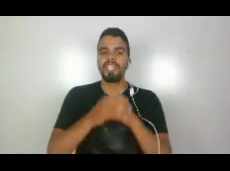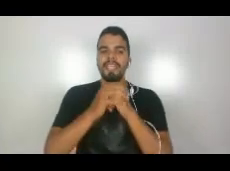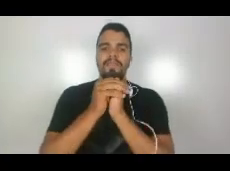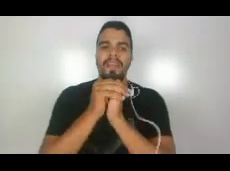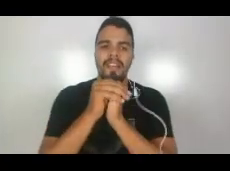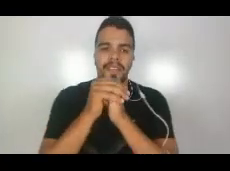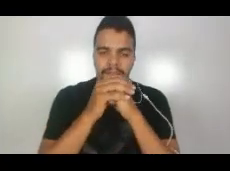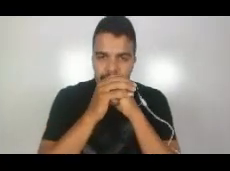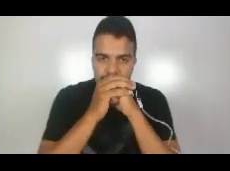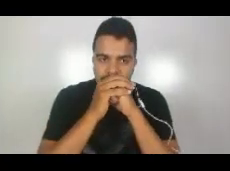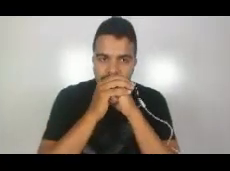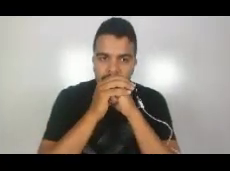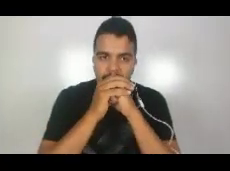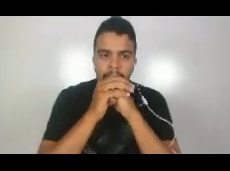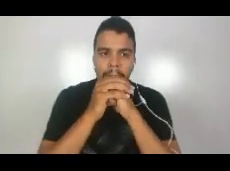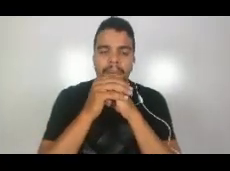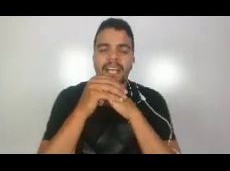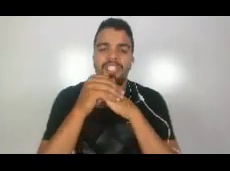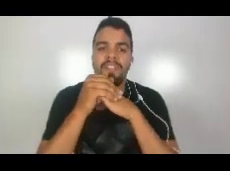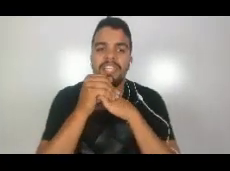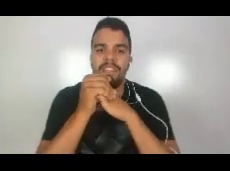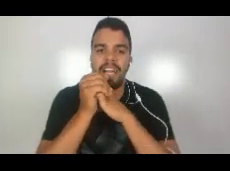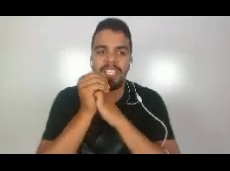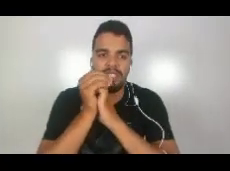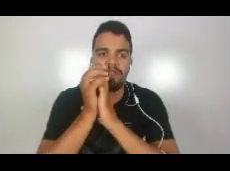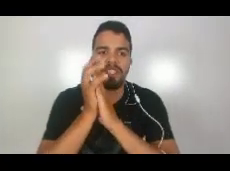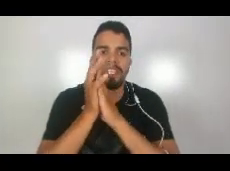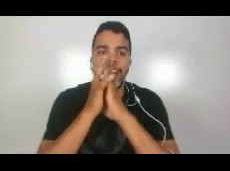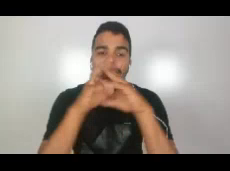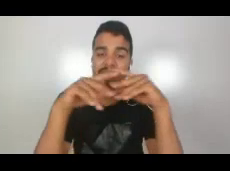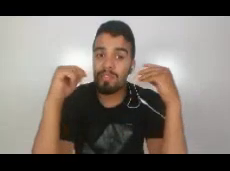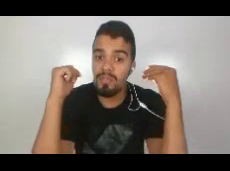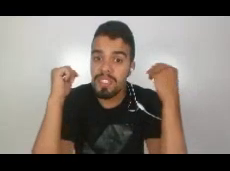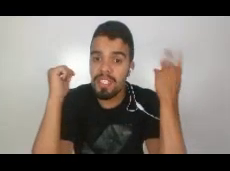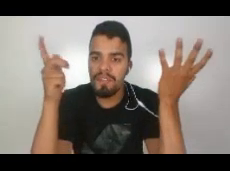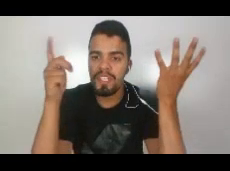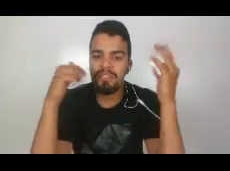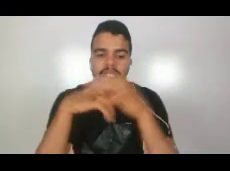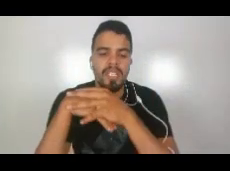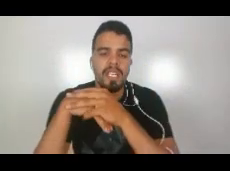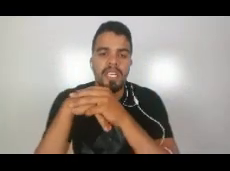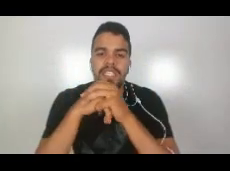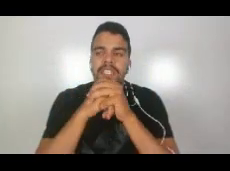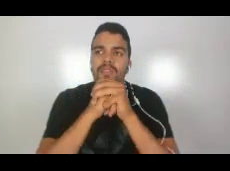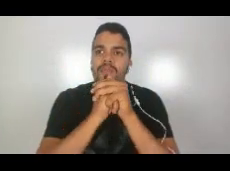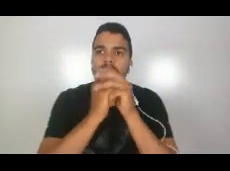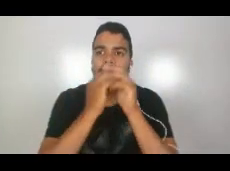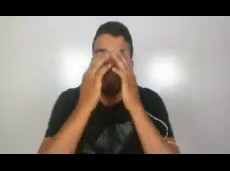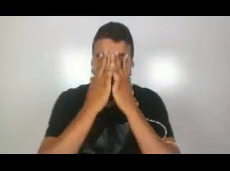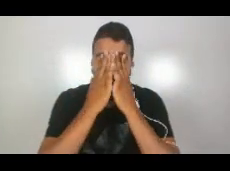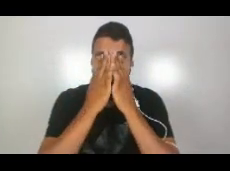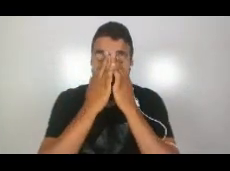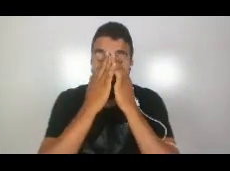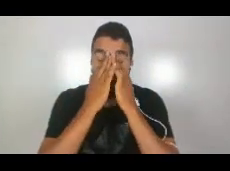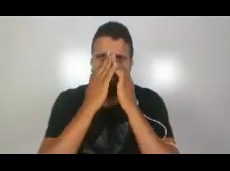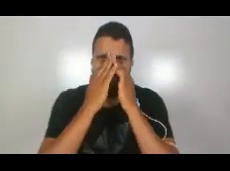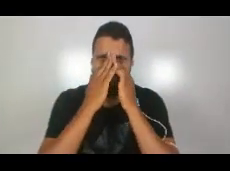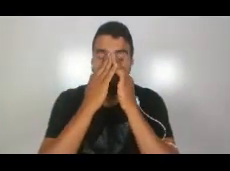algumas dicas para a atividade avaliativa de gravação do seu vídeo. Então, como que